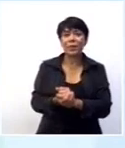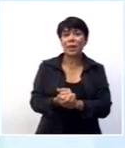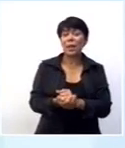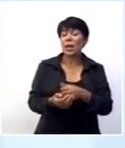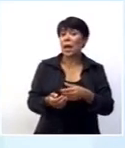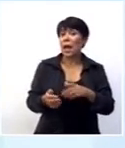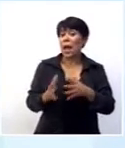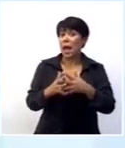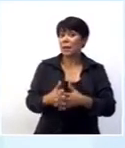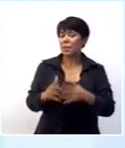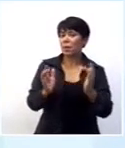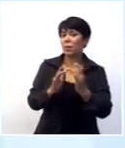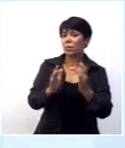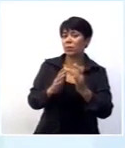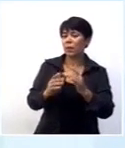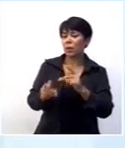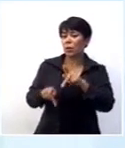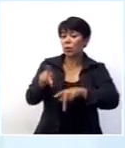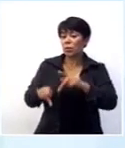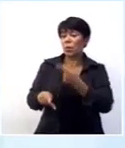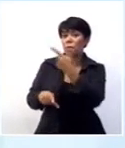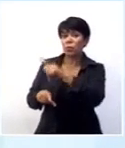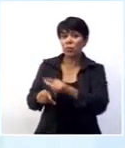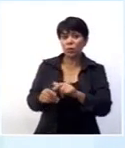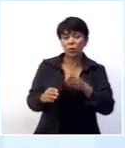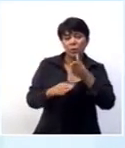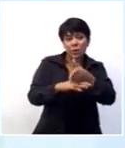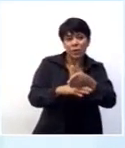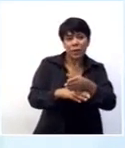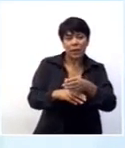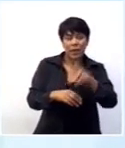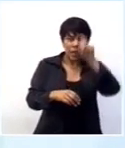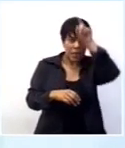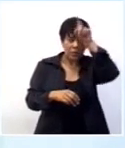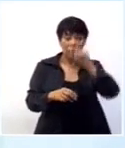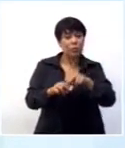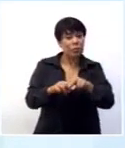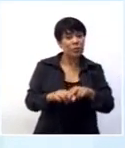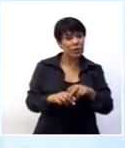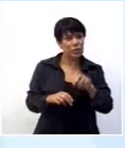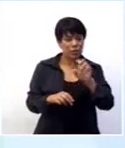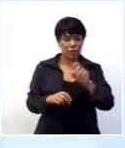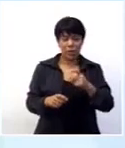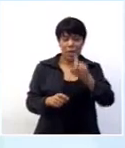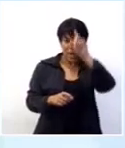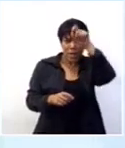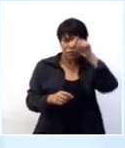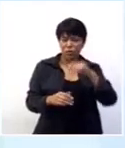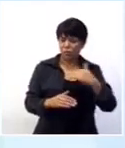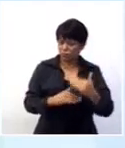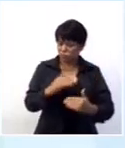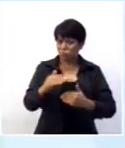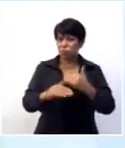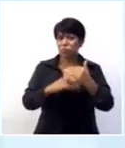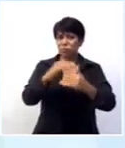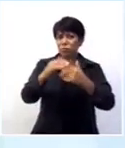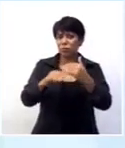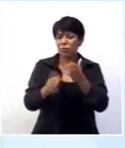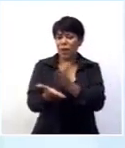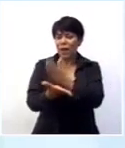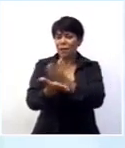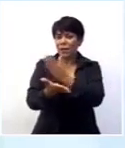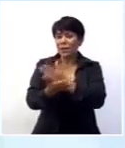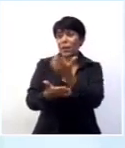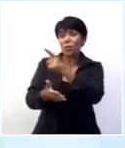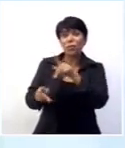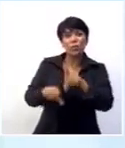vários povos com os egípcios. Isso vai garantir que eles consigam se desenvolver de uma forma ali sozinha, sem o contato com outras civilizações, de